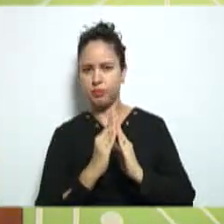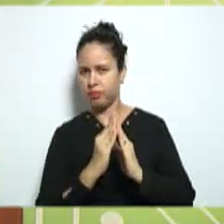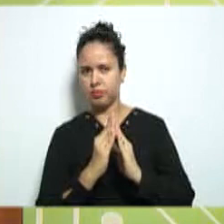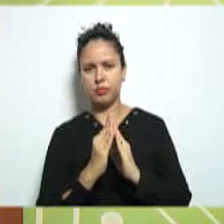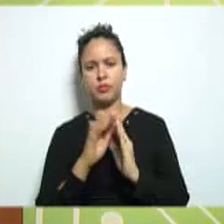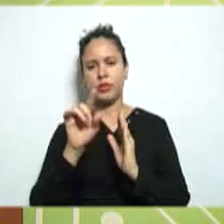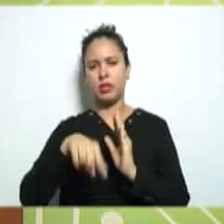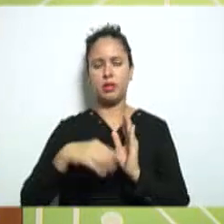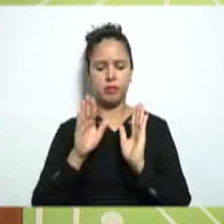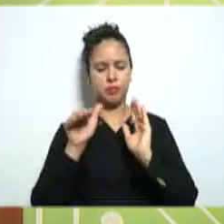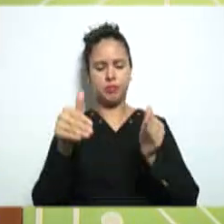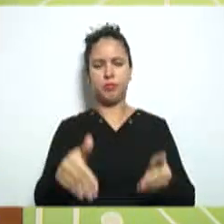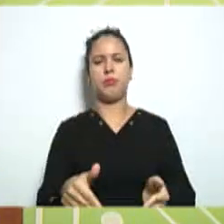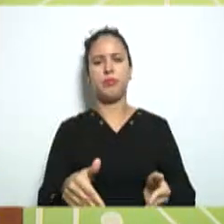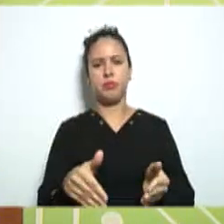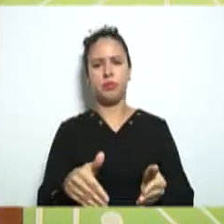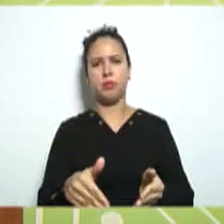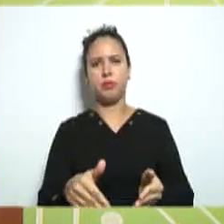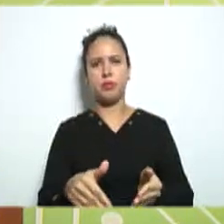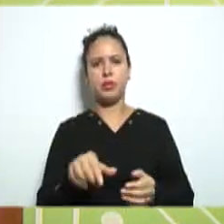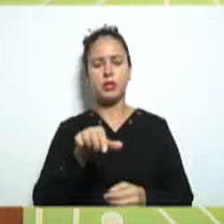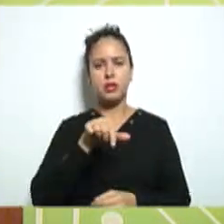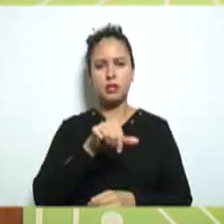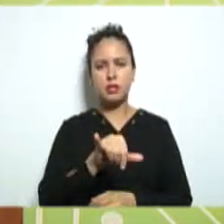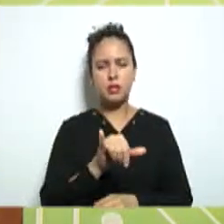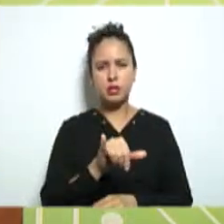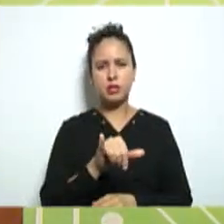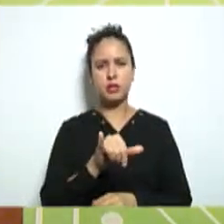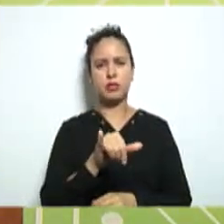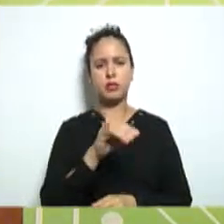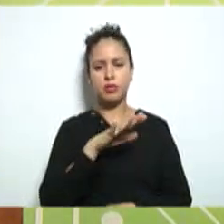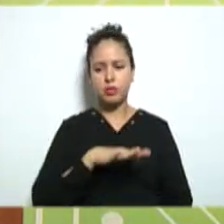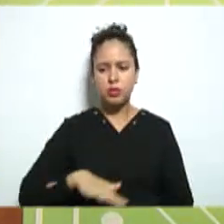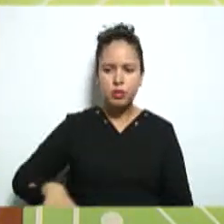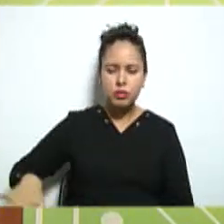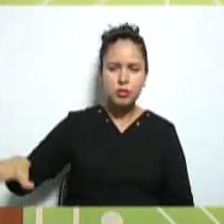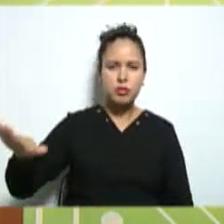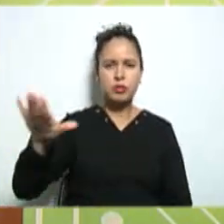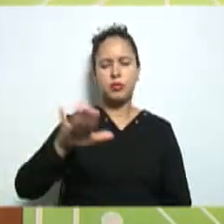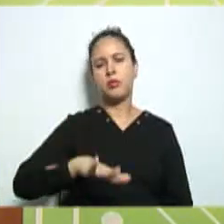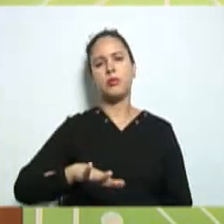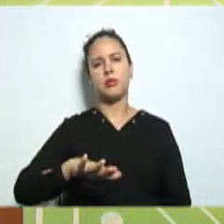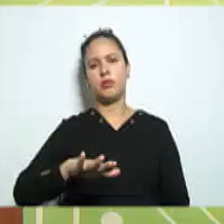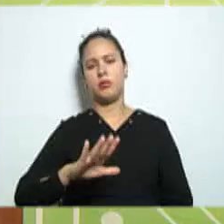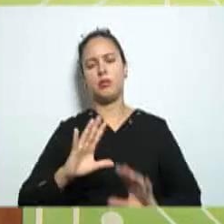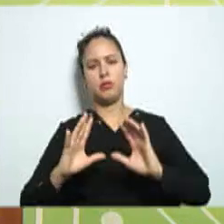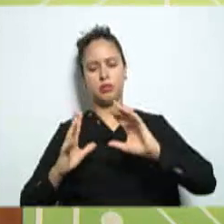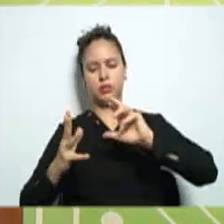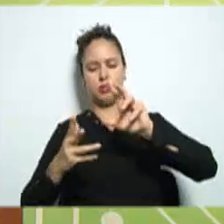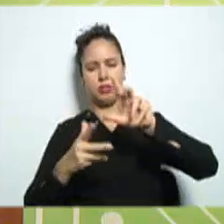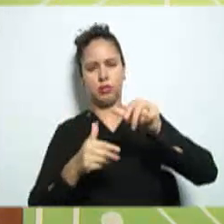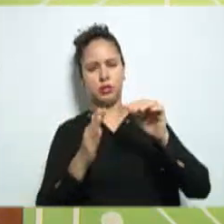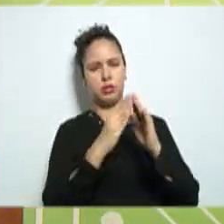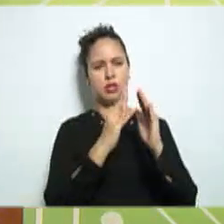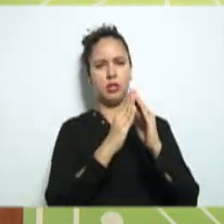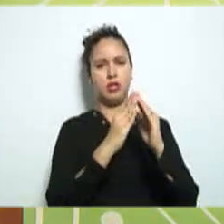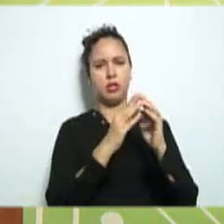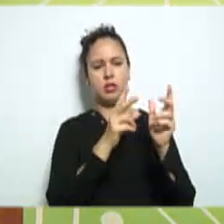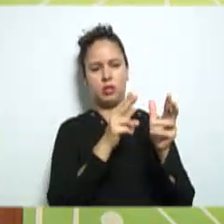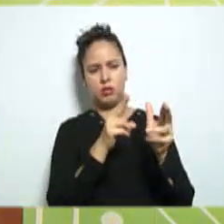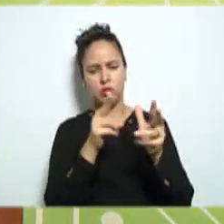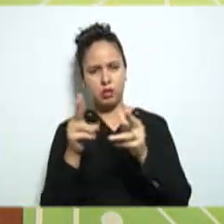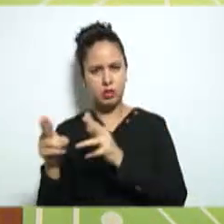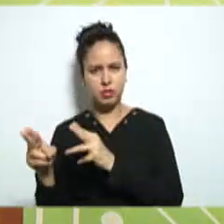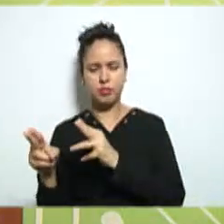forma específica. Senão, em todos os locais do mundo, só se construiria casa de um único jeito. isso